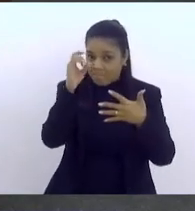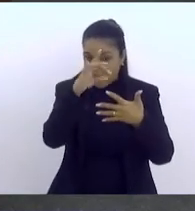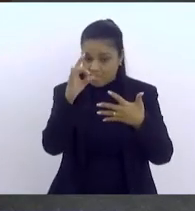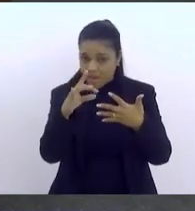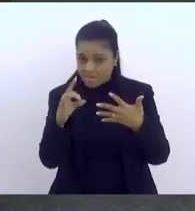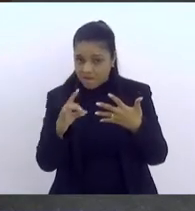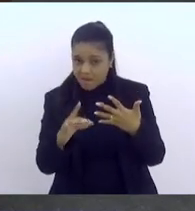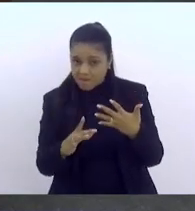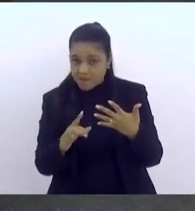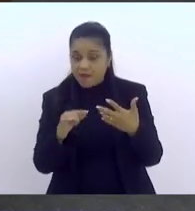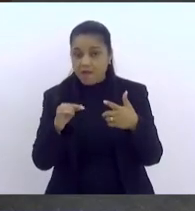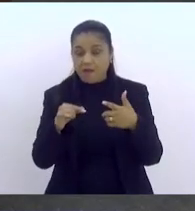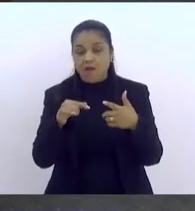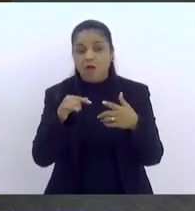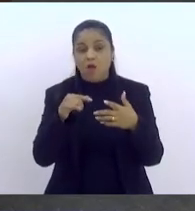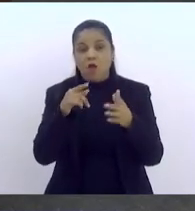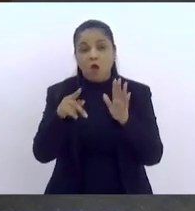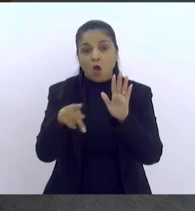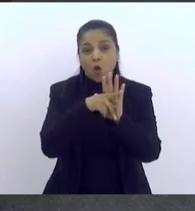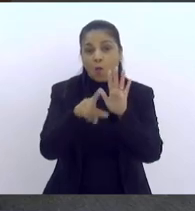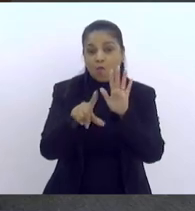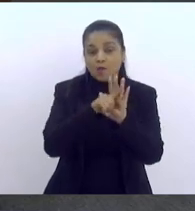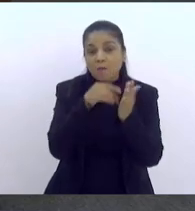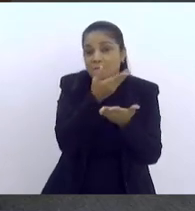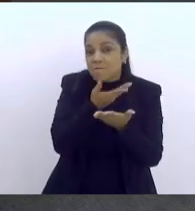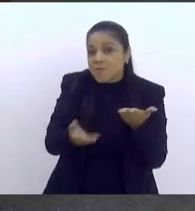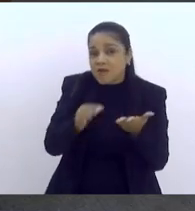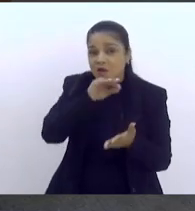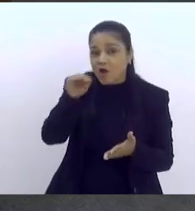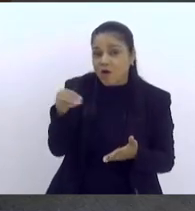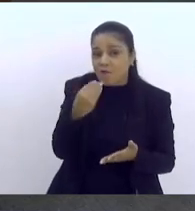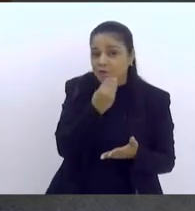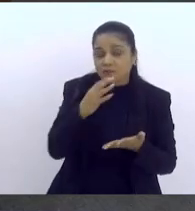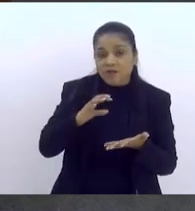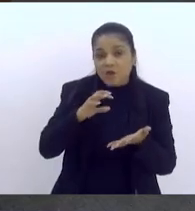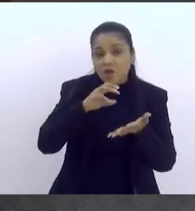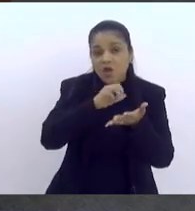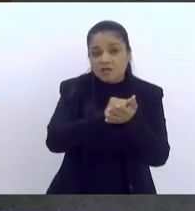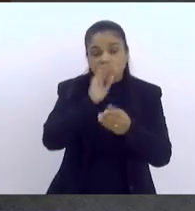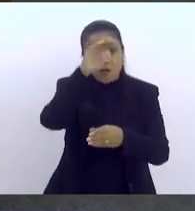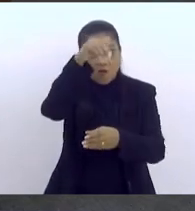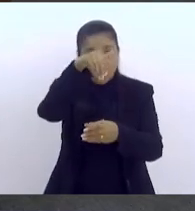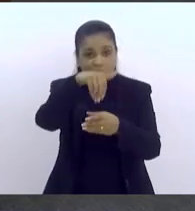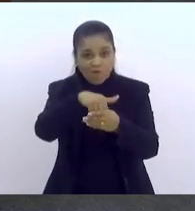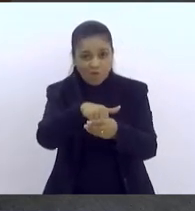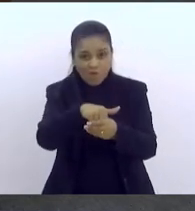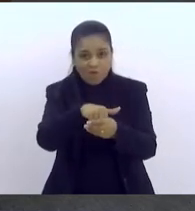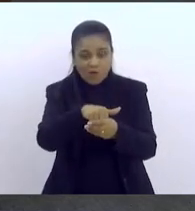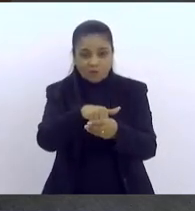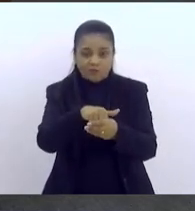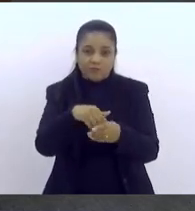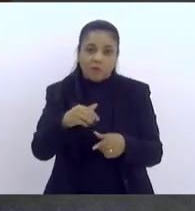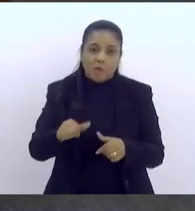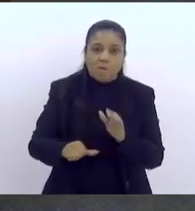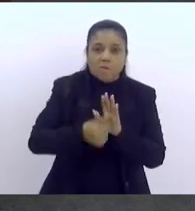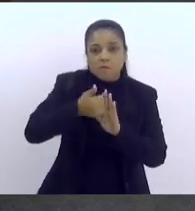do projeto, ele perdeu a oportunidade, eu queria registrar o meu voto em primeira discussão contrário.